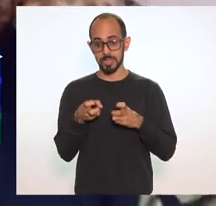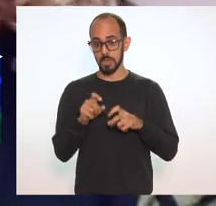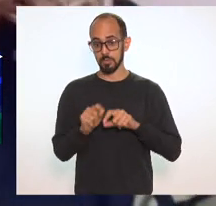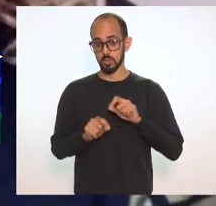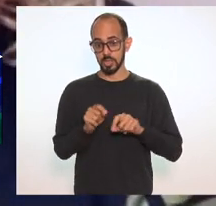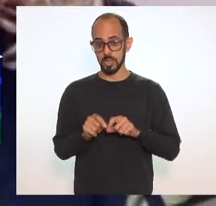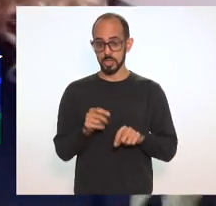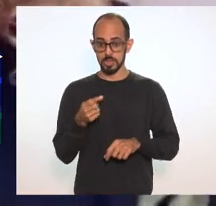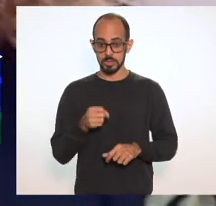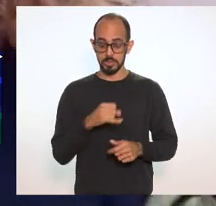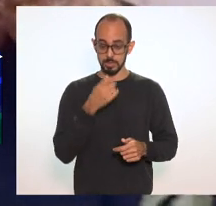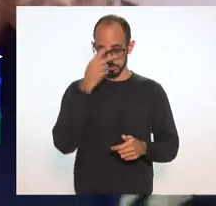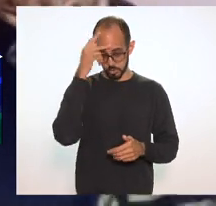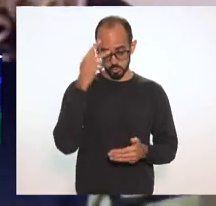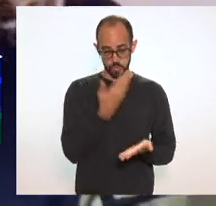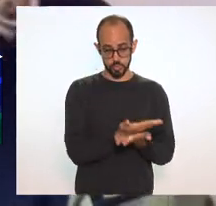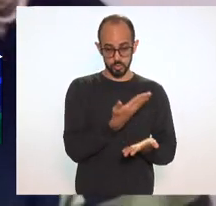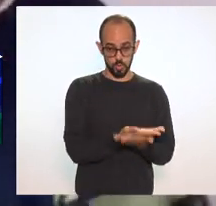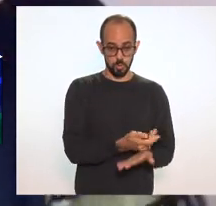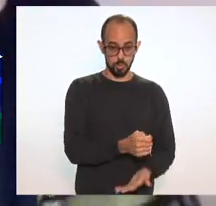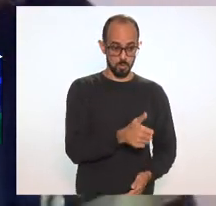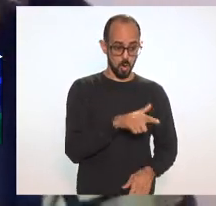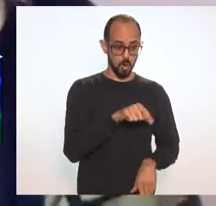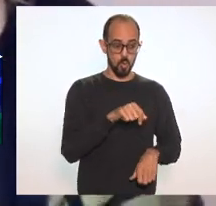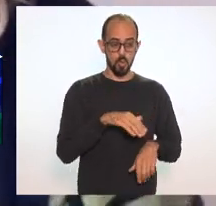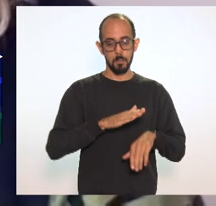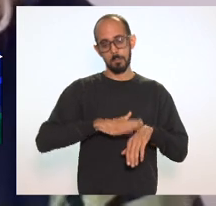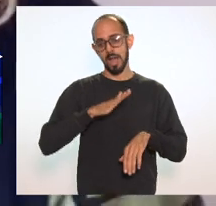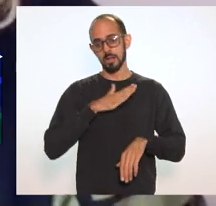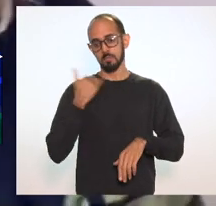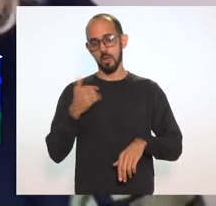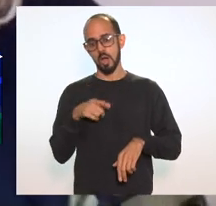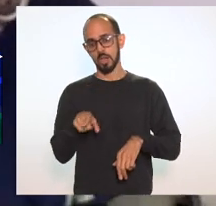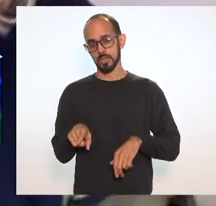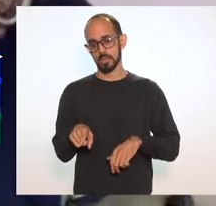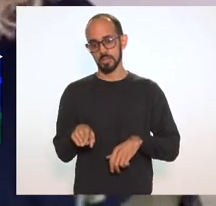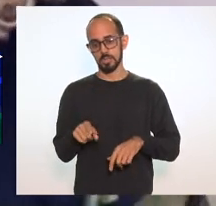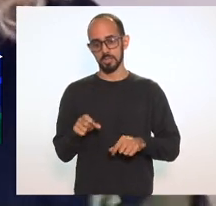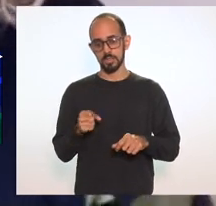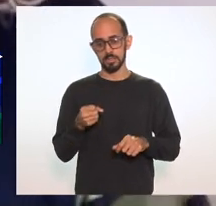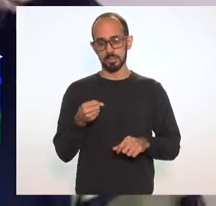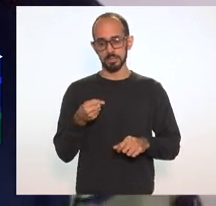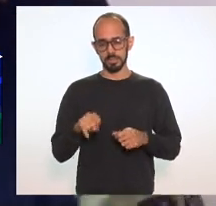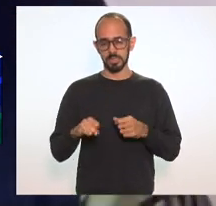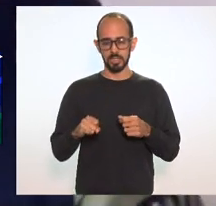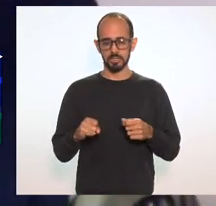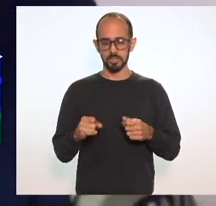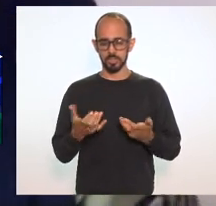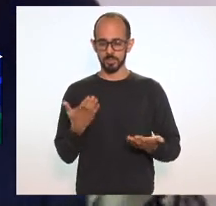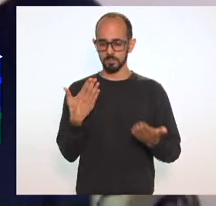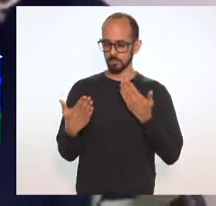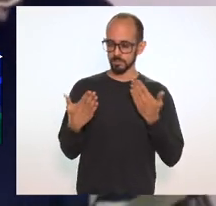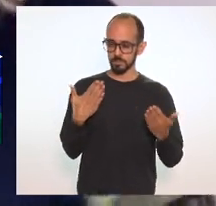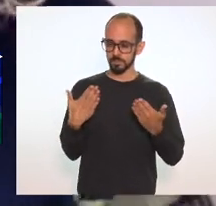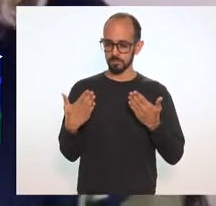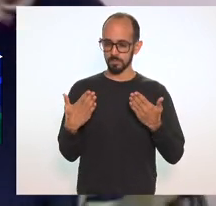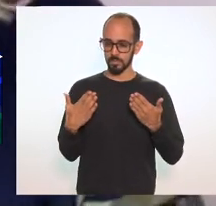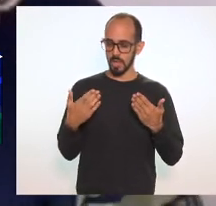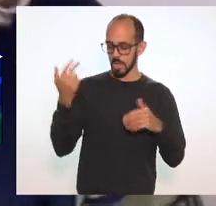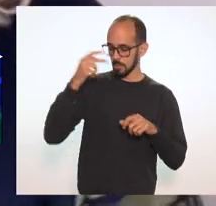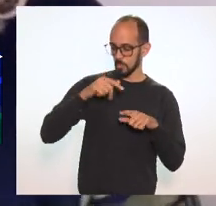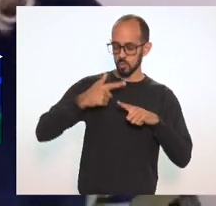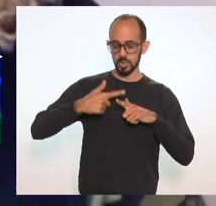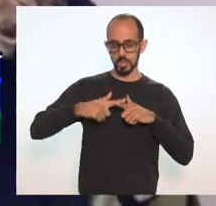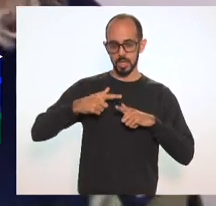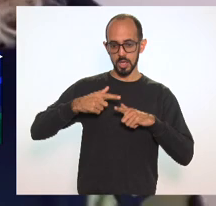menor o índice de escolaridade maior a letalidade e esse Cruzamento não é porque o vírus é para quem há